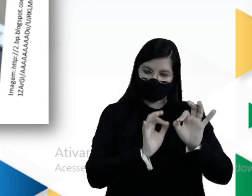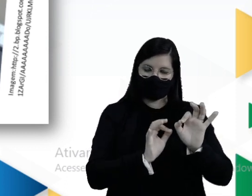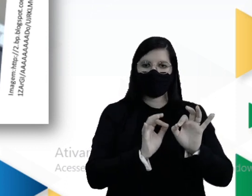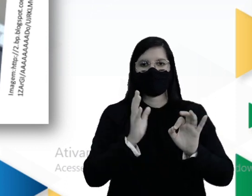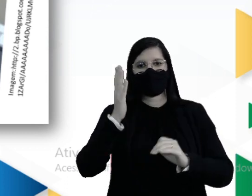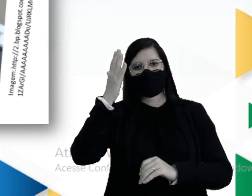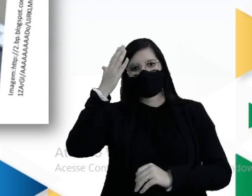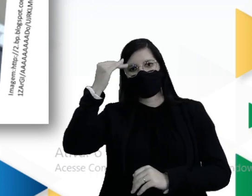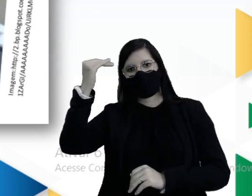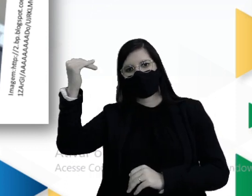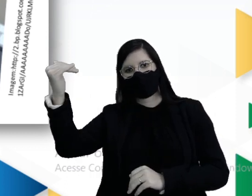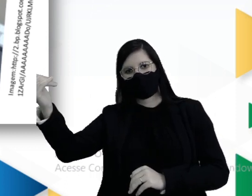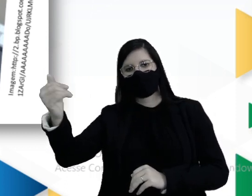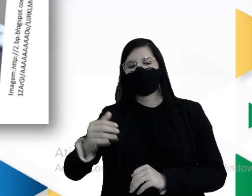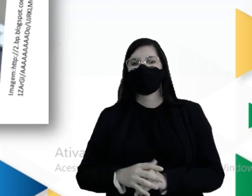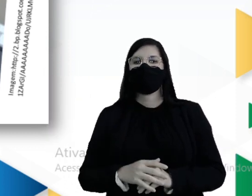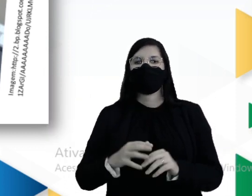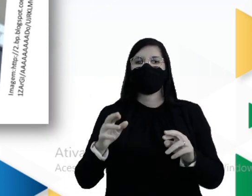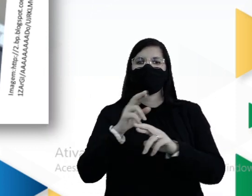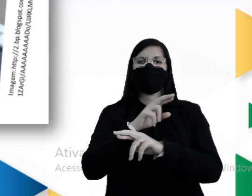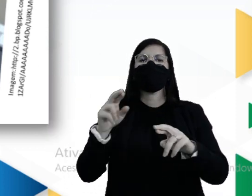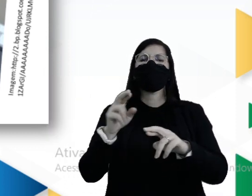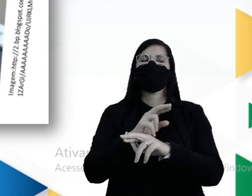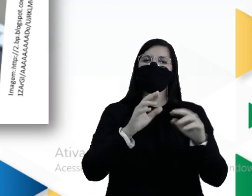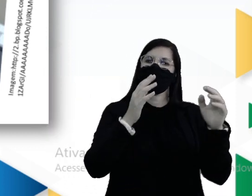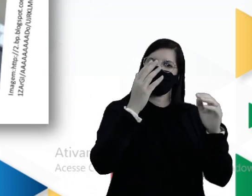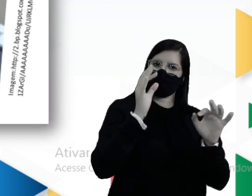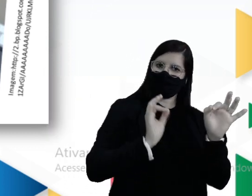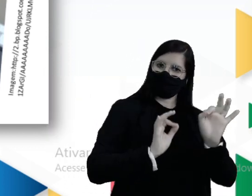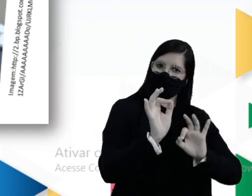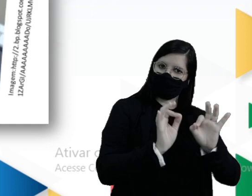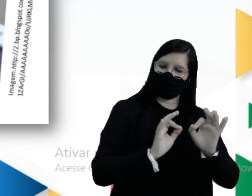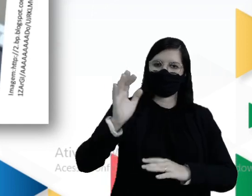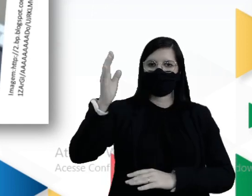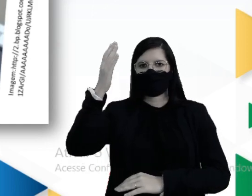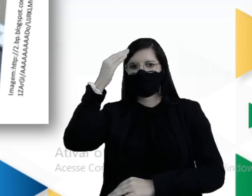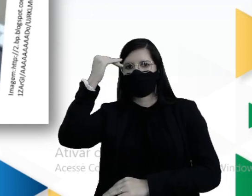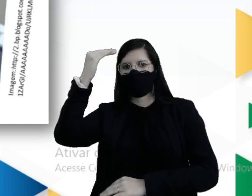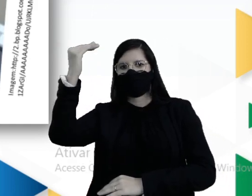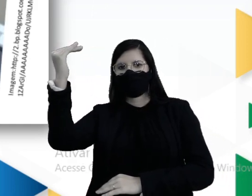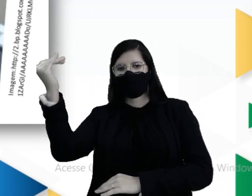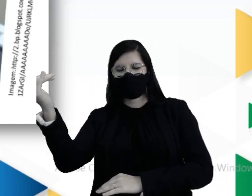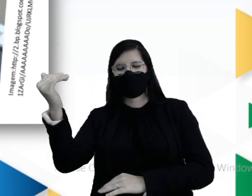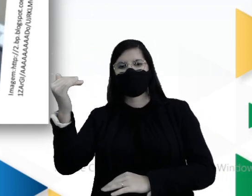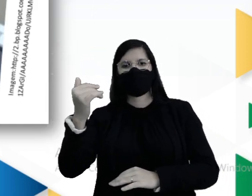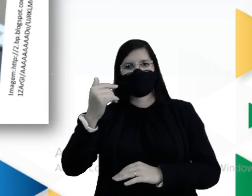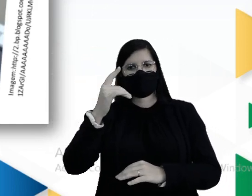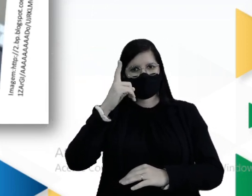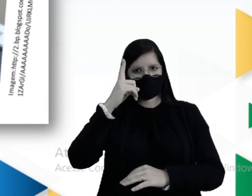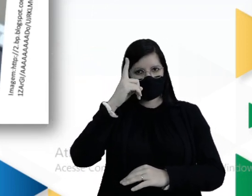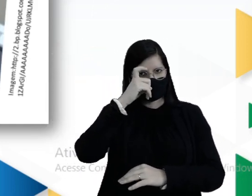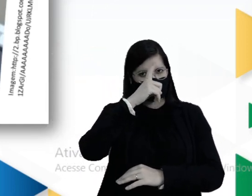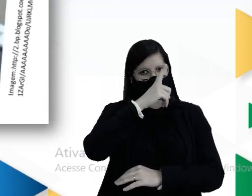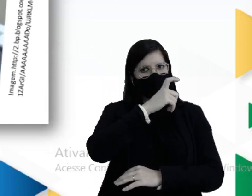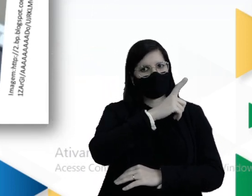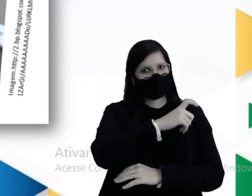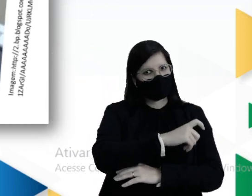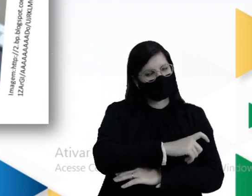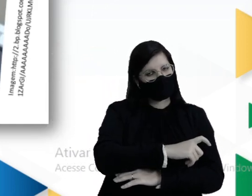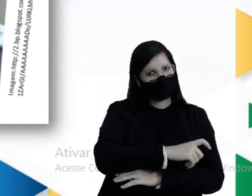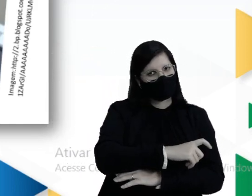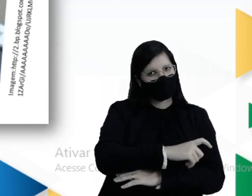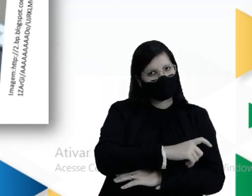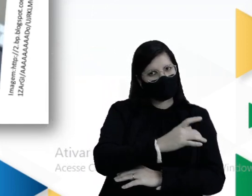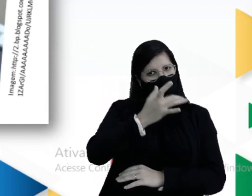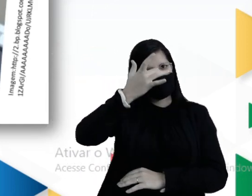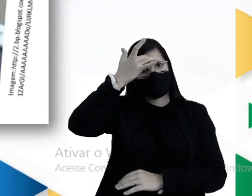planejamento, sucesso. A relação entre planejar e o sucesso. É uma tarefa fácil? Porque ela é fácil.